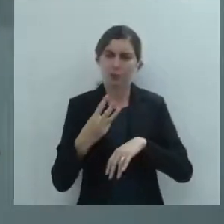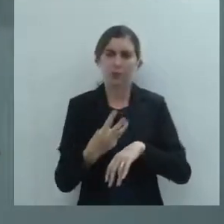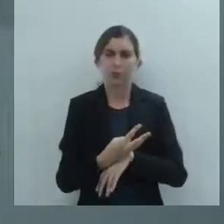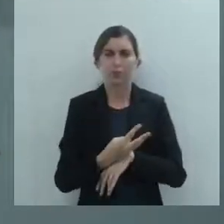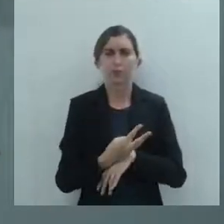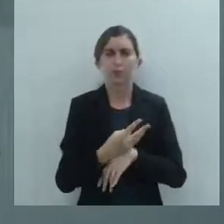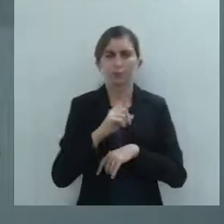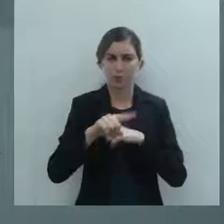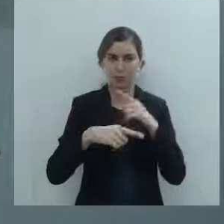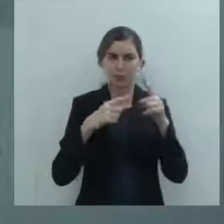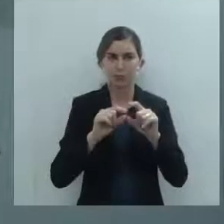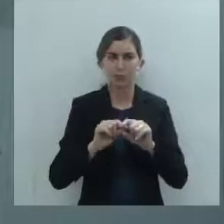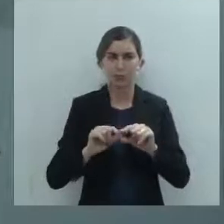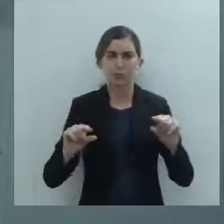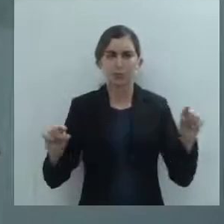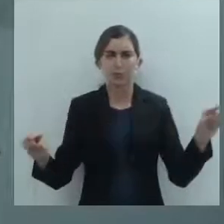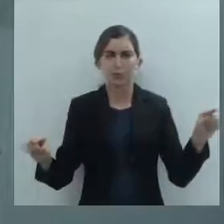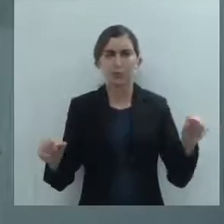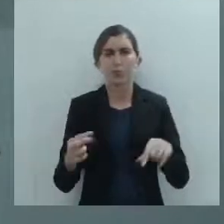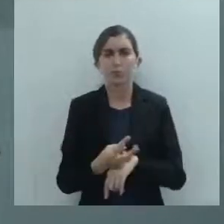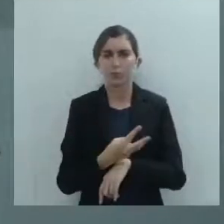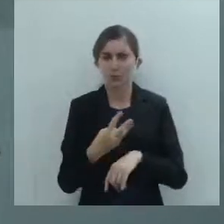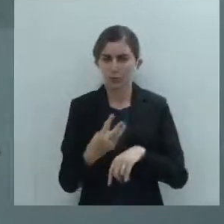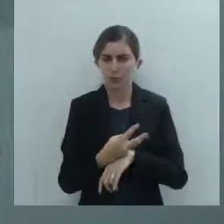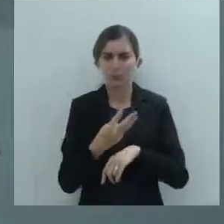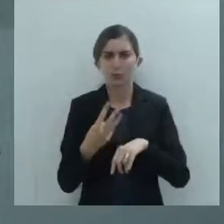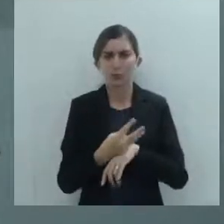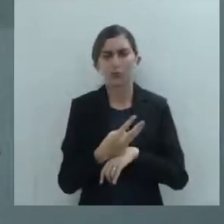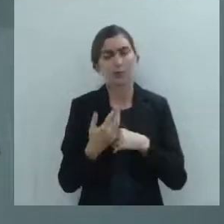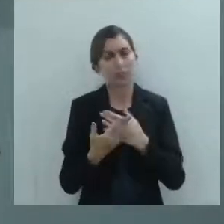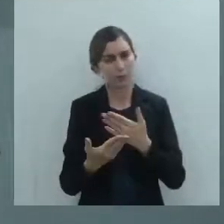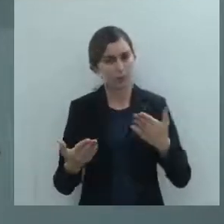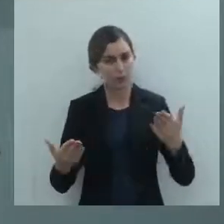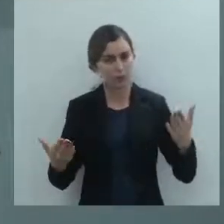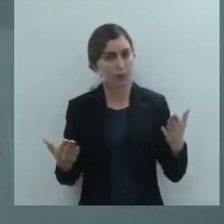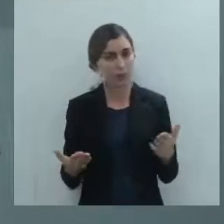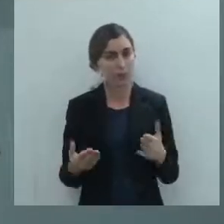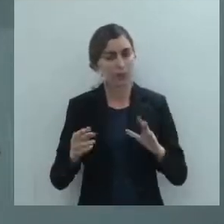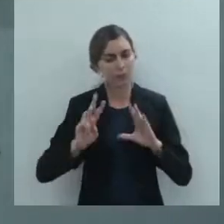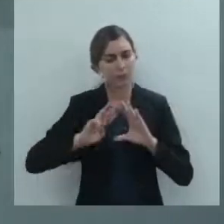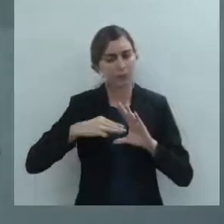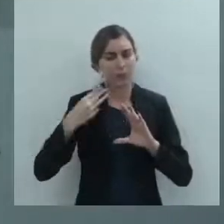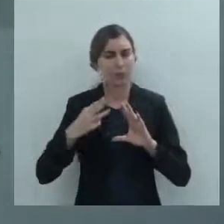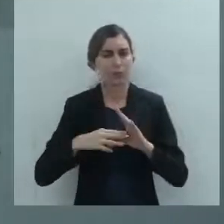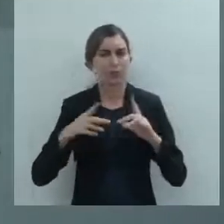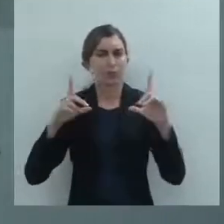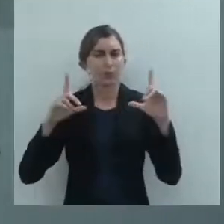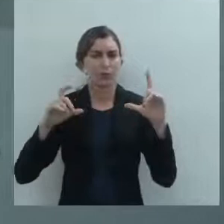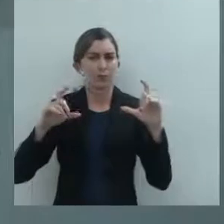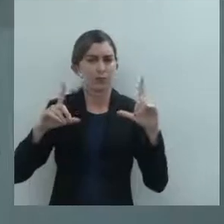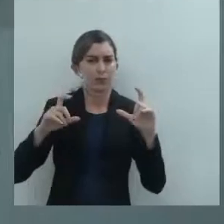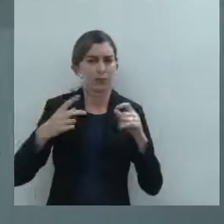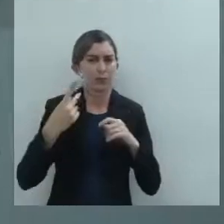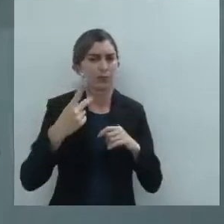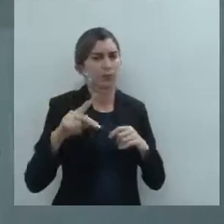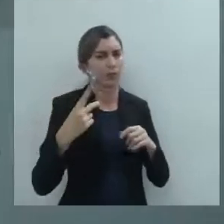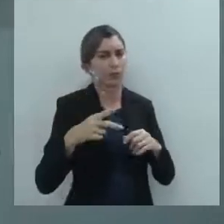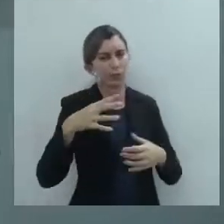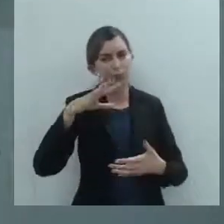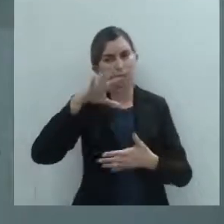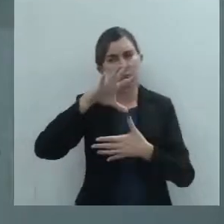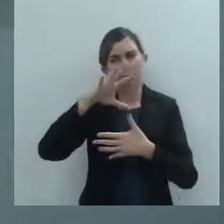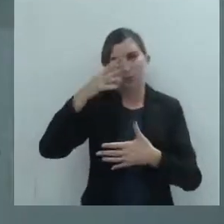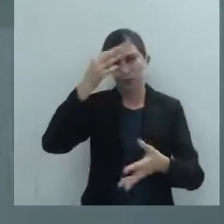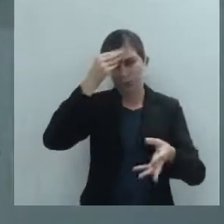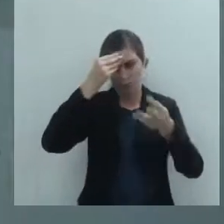Robertão depois coloca na tela WhatsApp da gente tá para que você possa enviar aquela foto do seu mapa mental